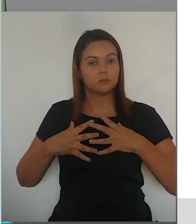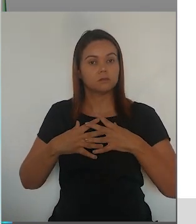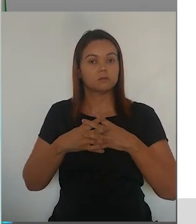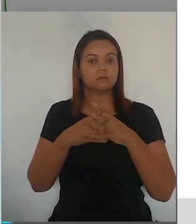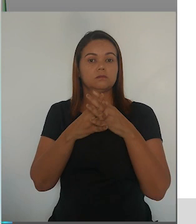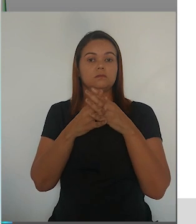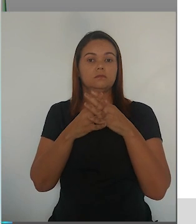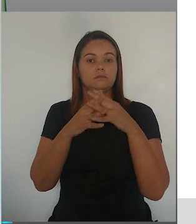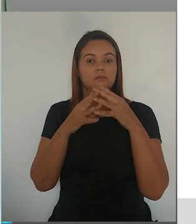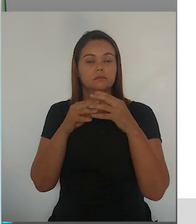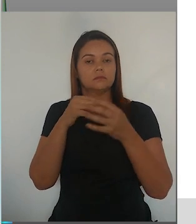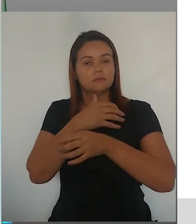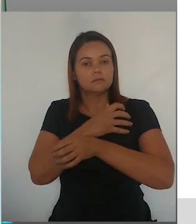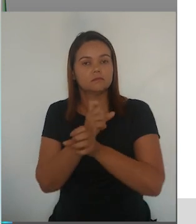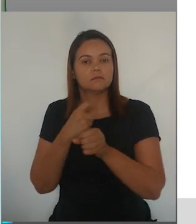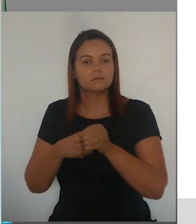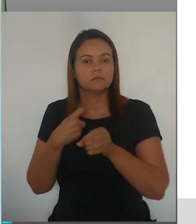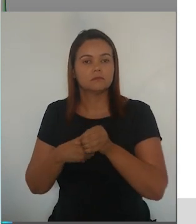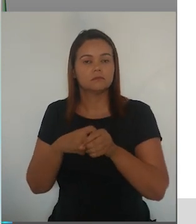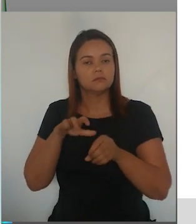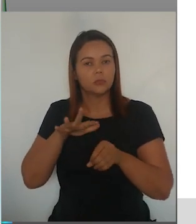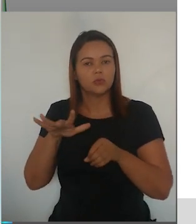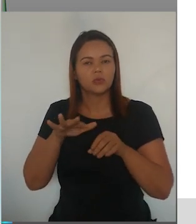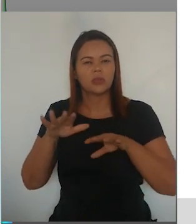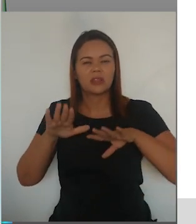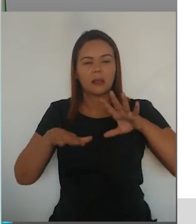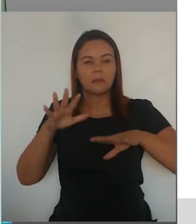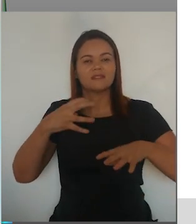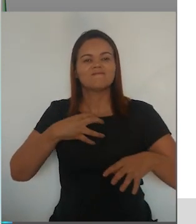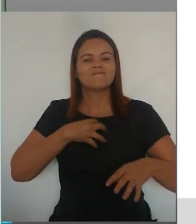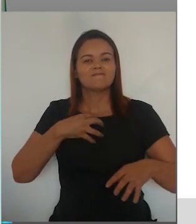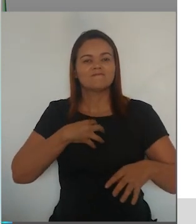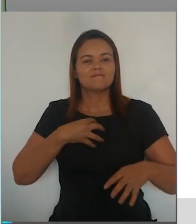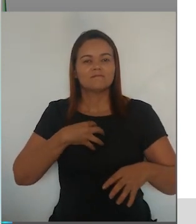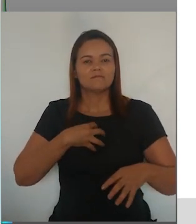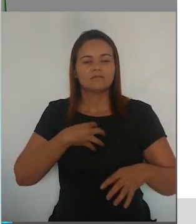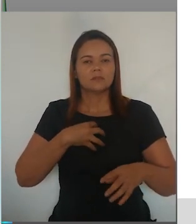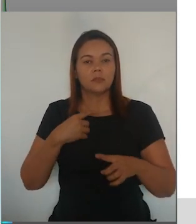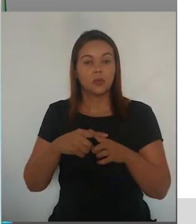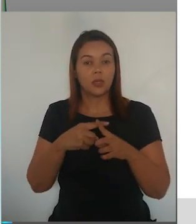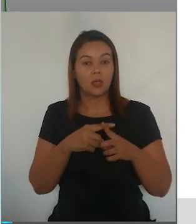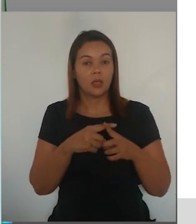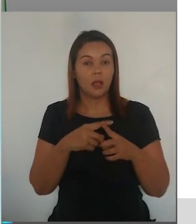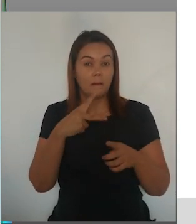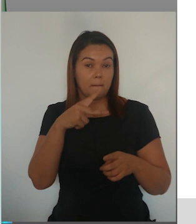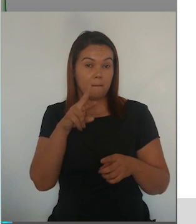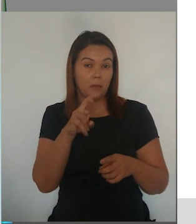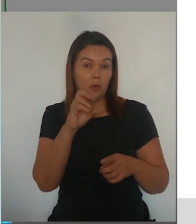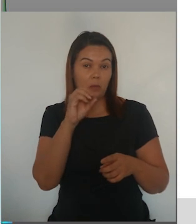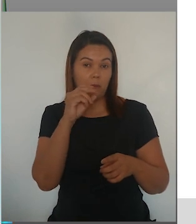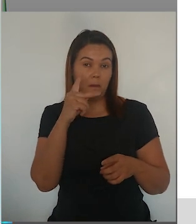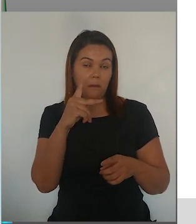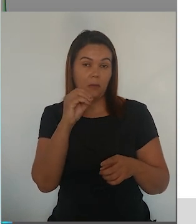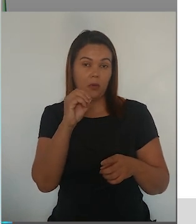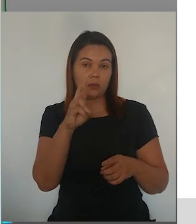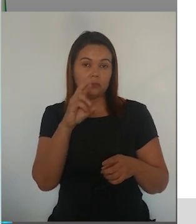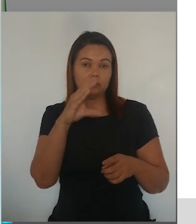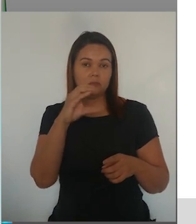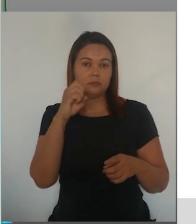A coordenação dos movimentos de músculos esqueléticos motores depende da inervação